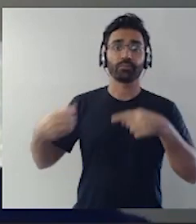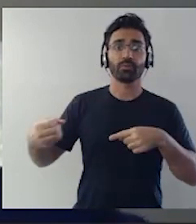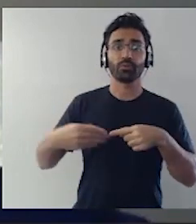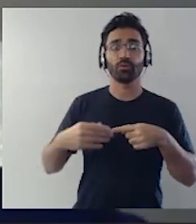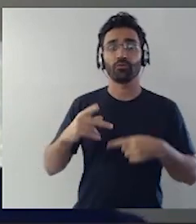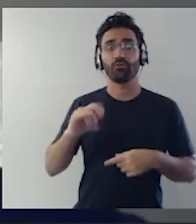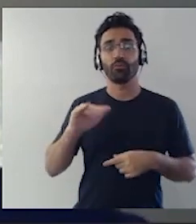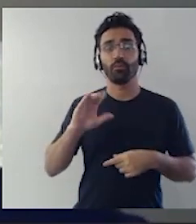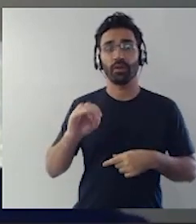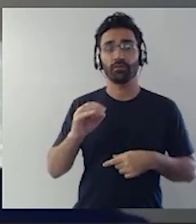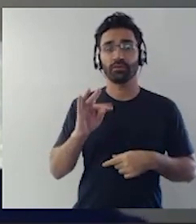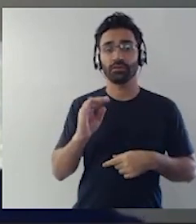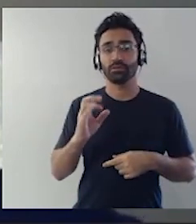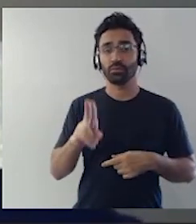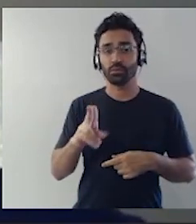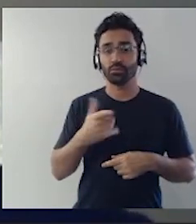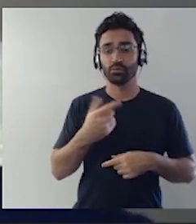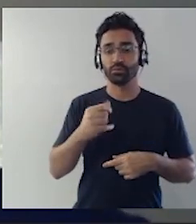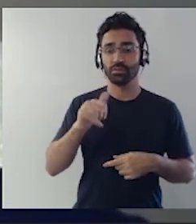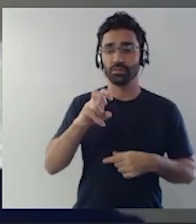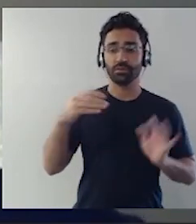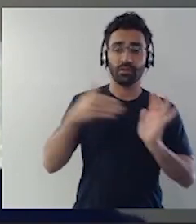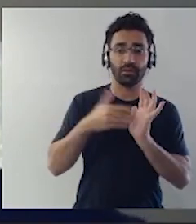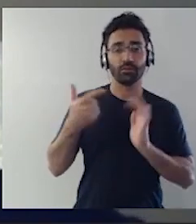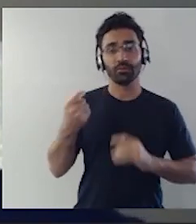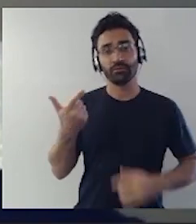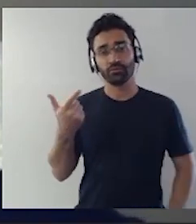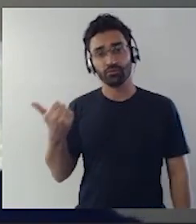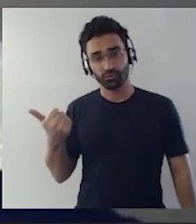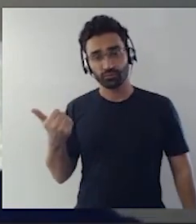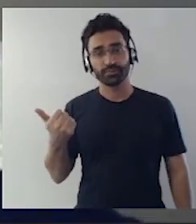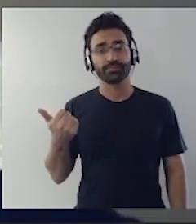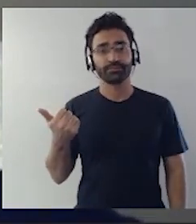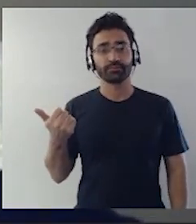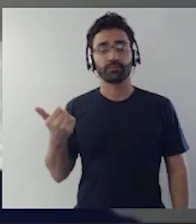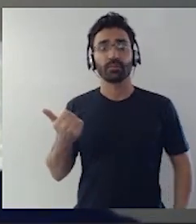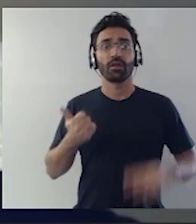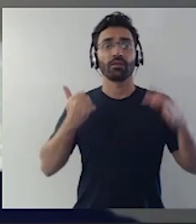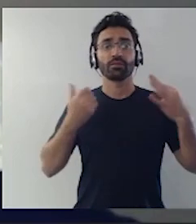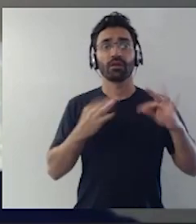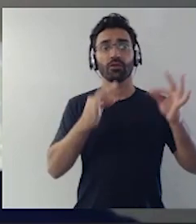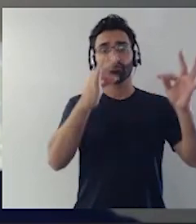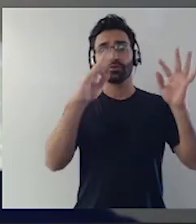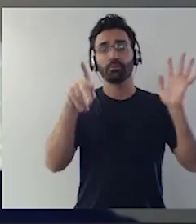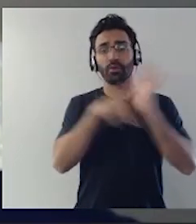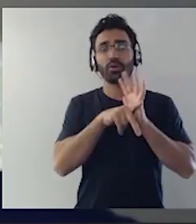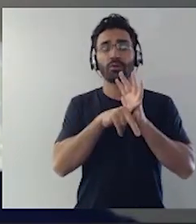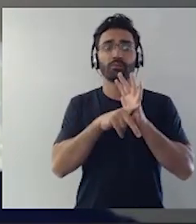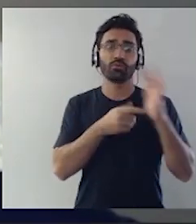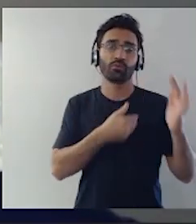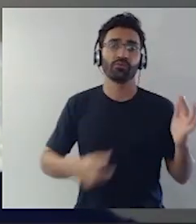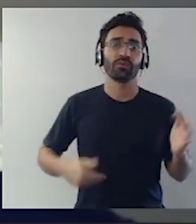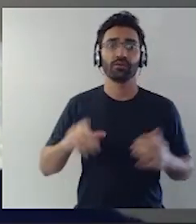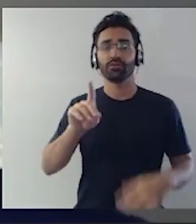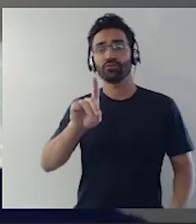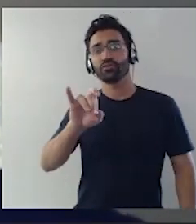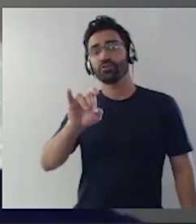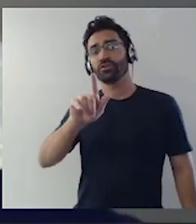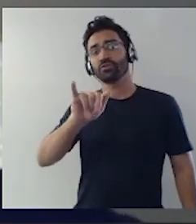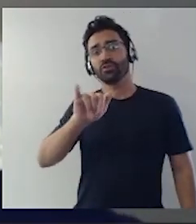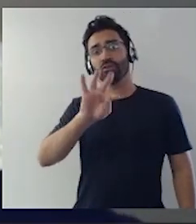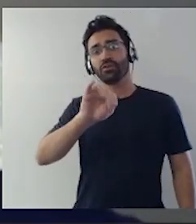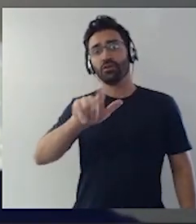TCU 2015 a 2021, que identifica como tendências tecnológicas o governo digital e o governo digital integrado,